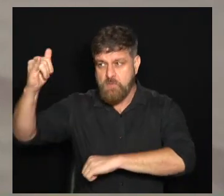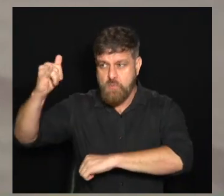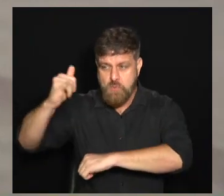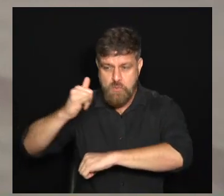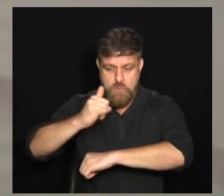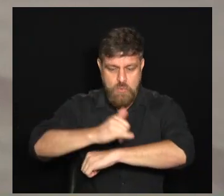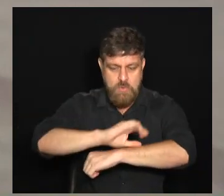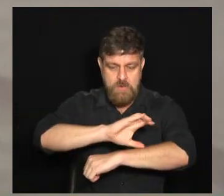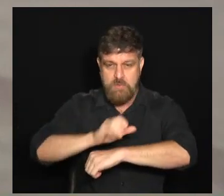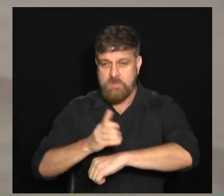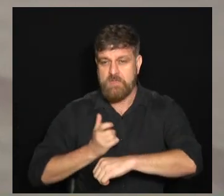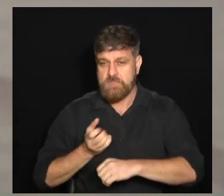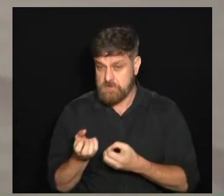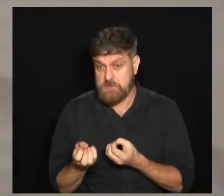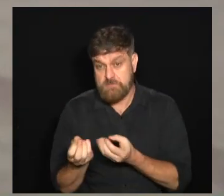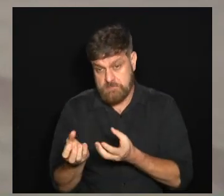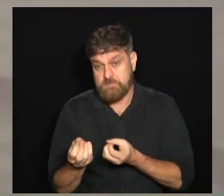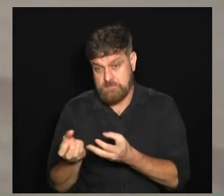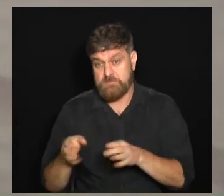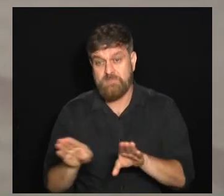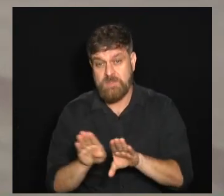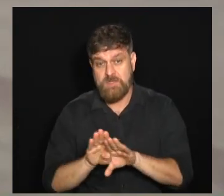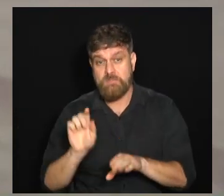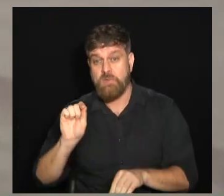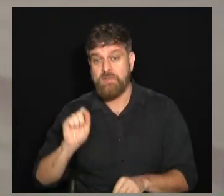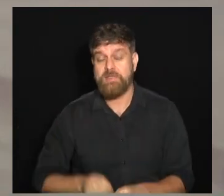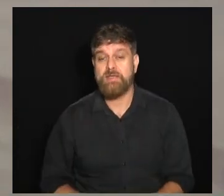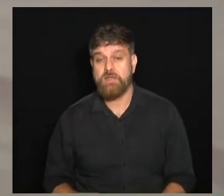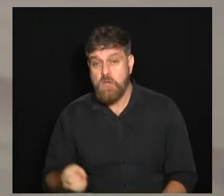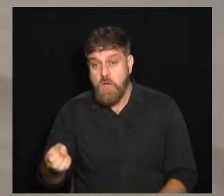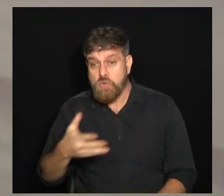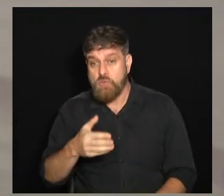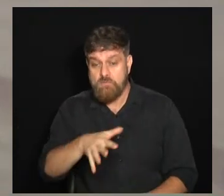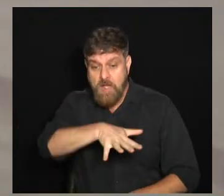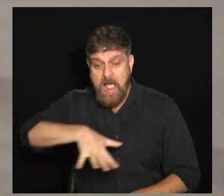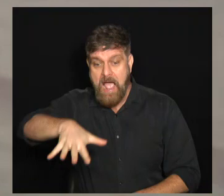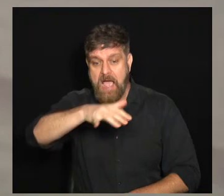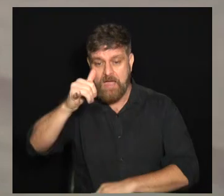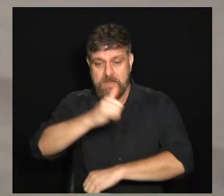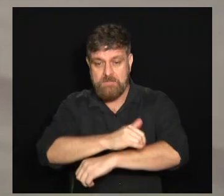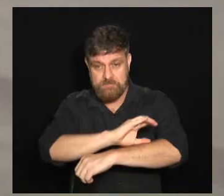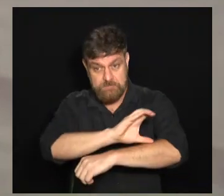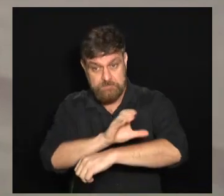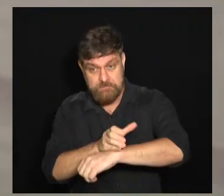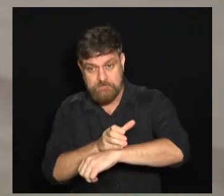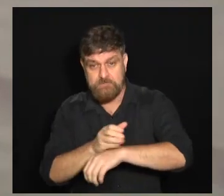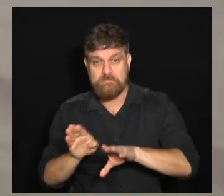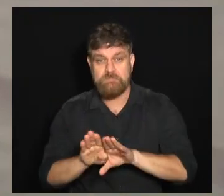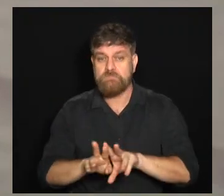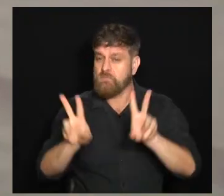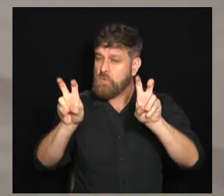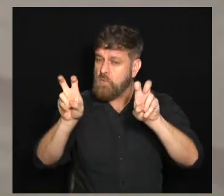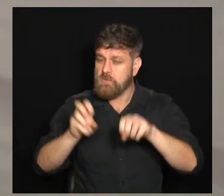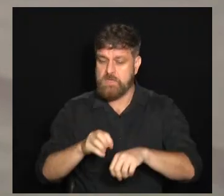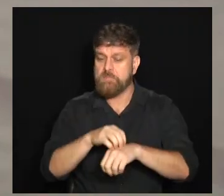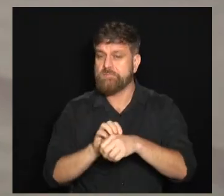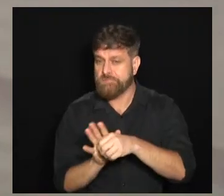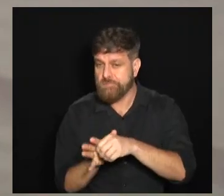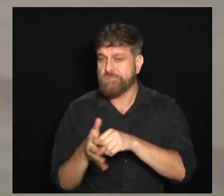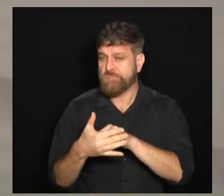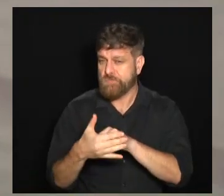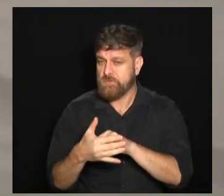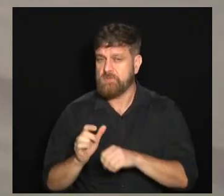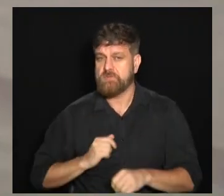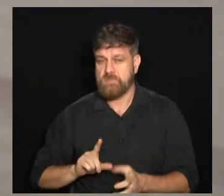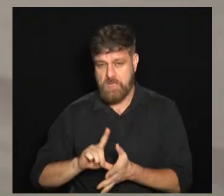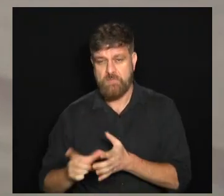para comentar as últimas atualizações a respeito do Aeroporto Internacional de Viracopos em relação ao coronavírus. Daqui